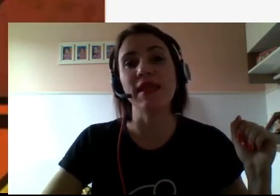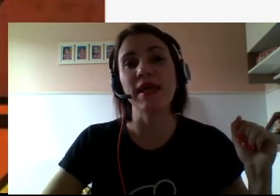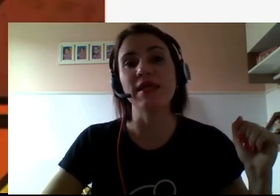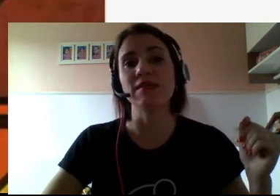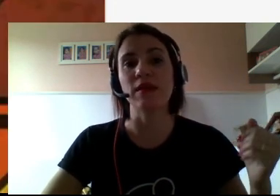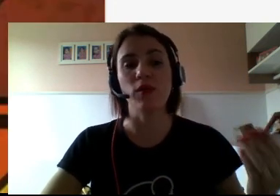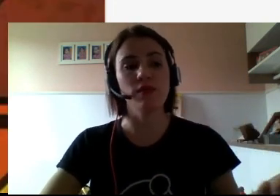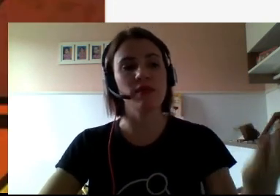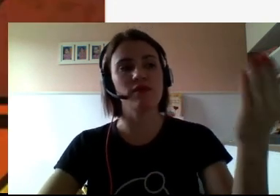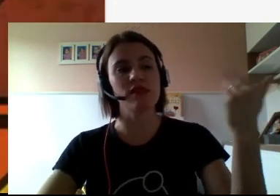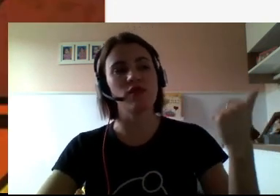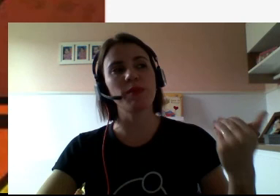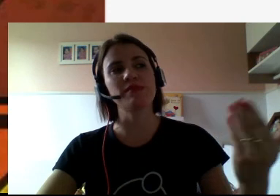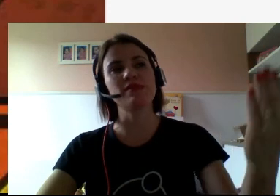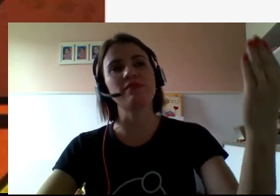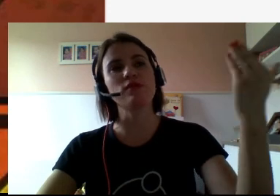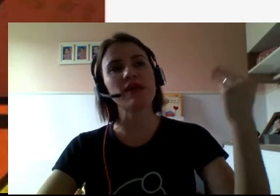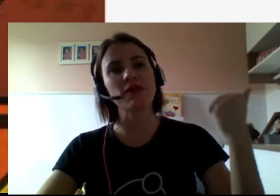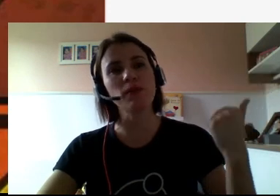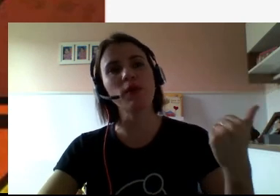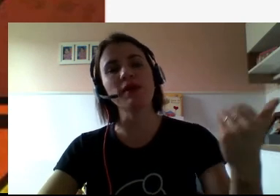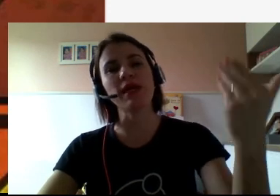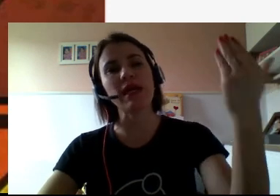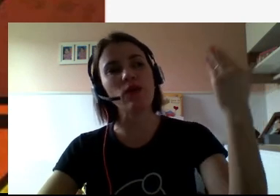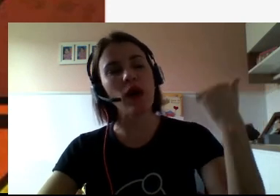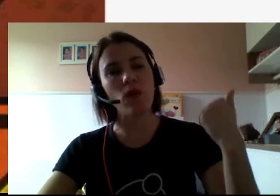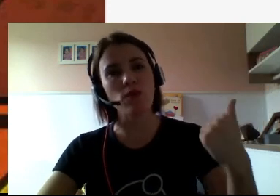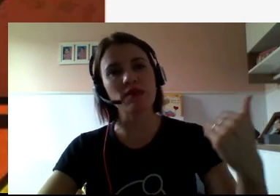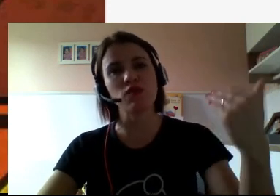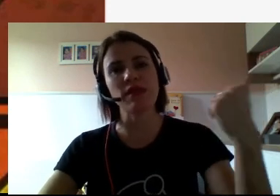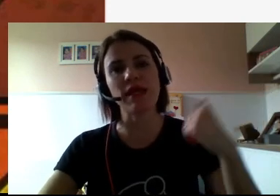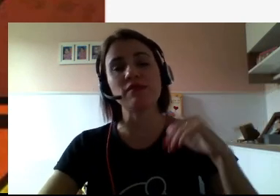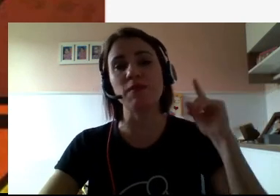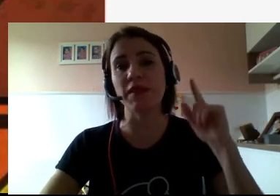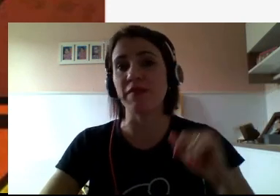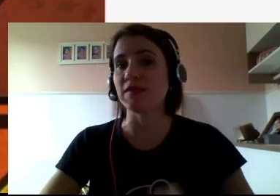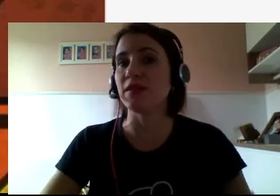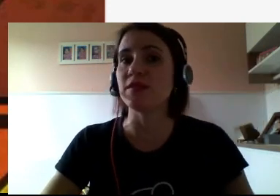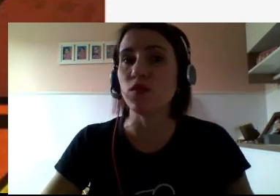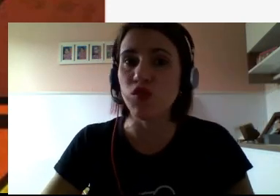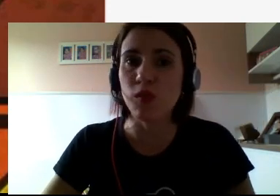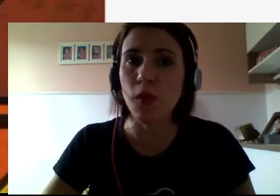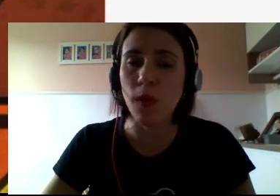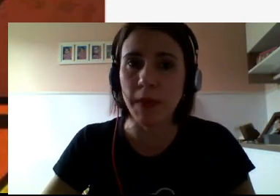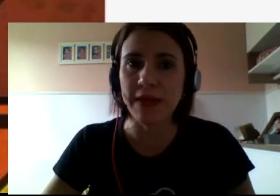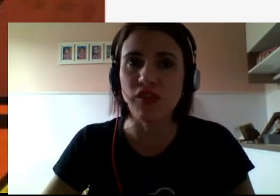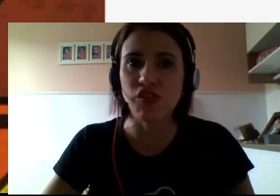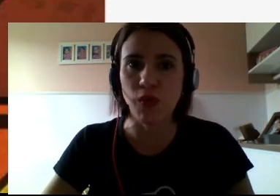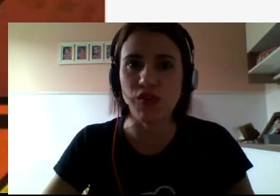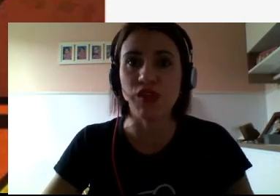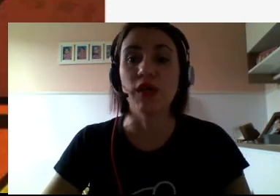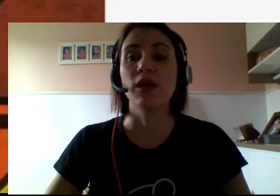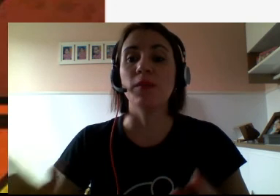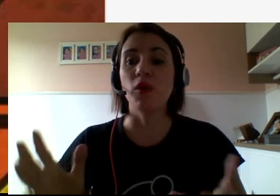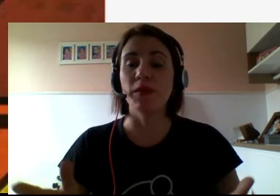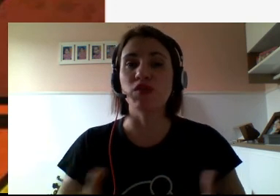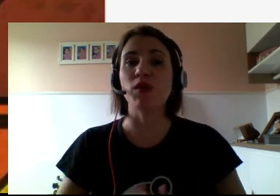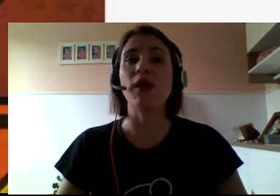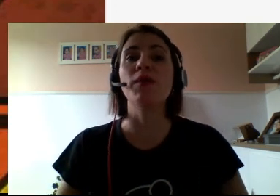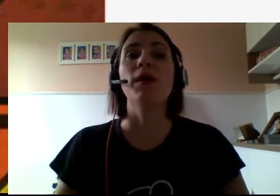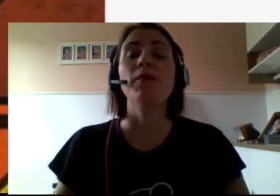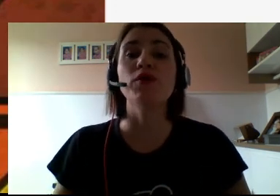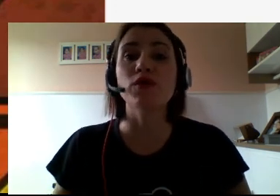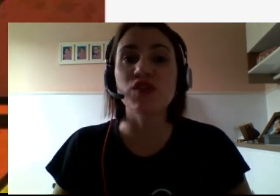a sua brasileiras Tá bom então vocês vão precisar voltar um pouquinho algumas unidades para fazer esse último complete de hoje